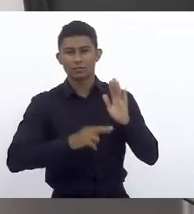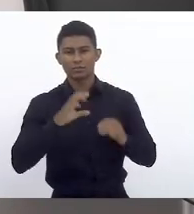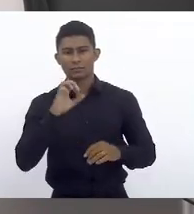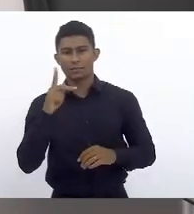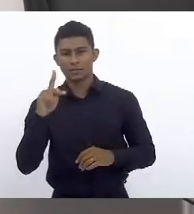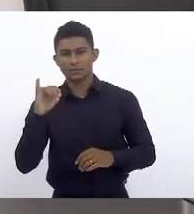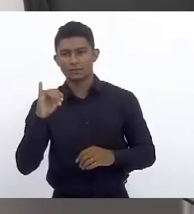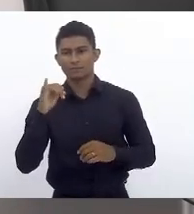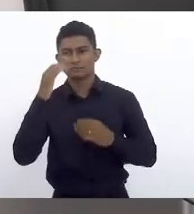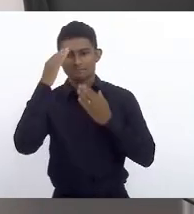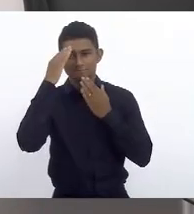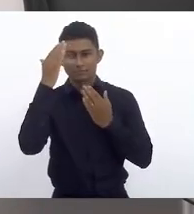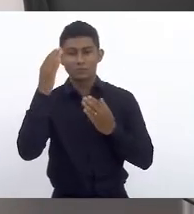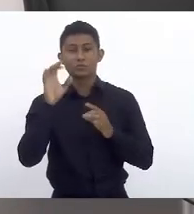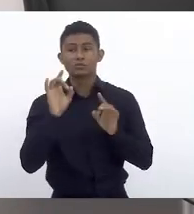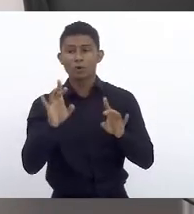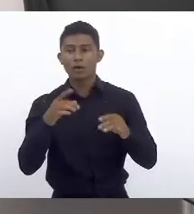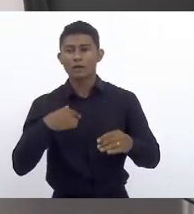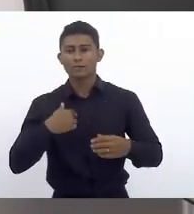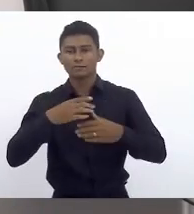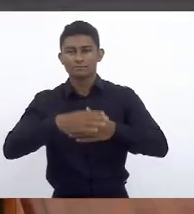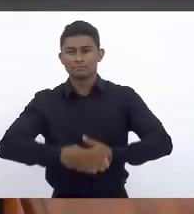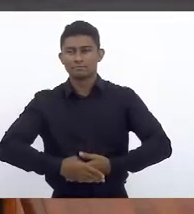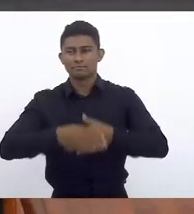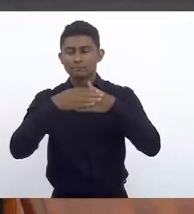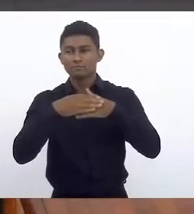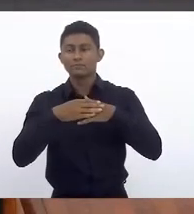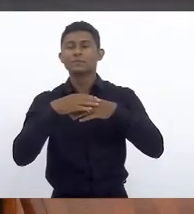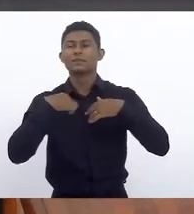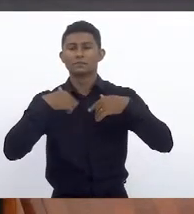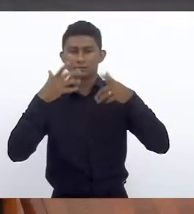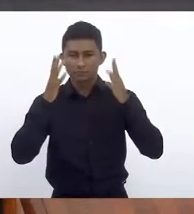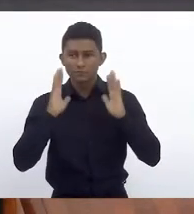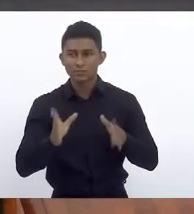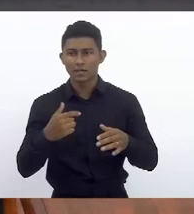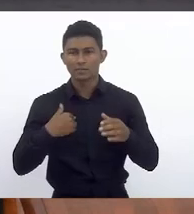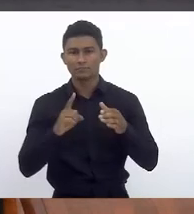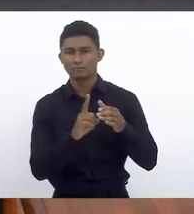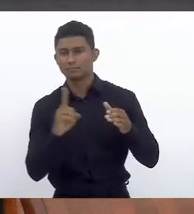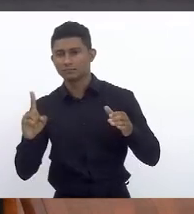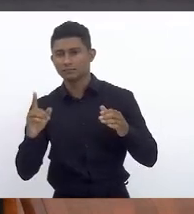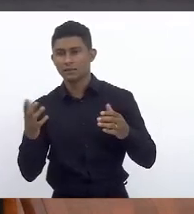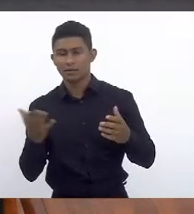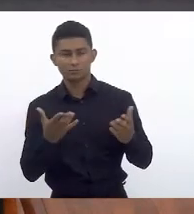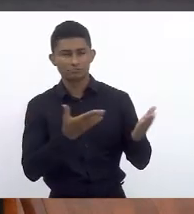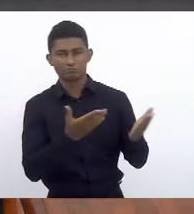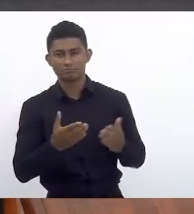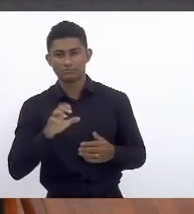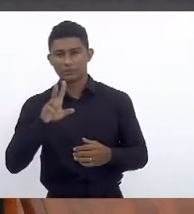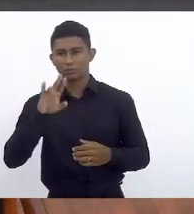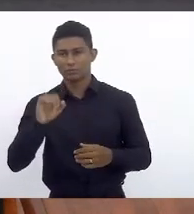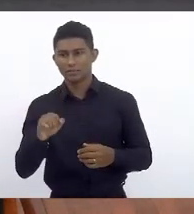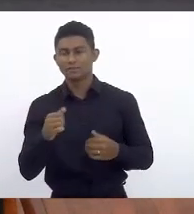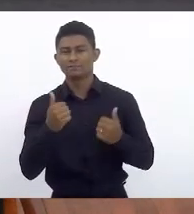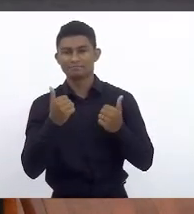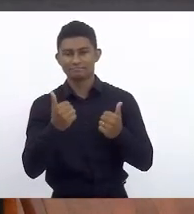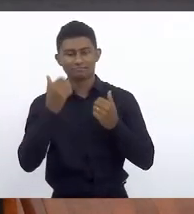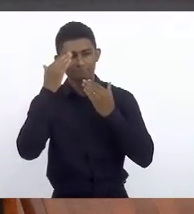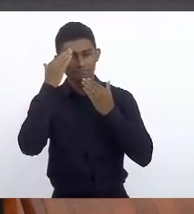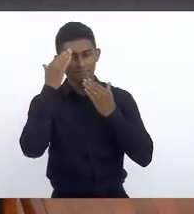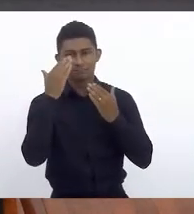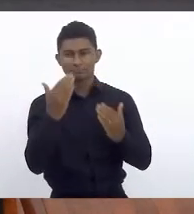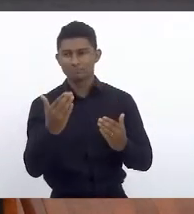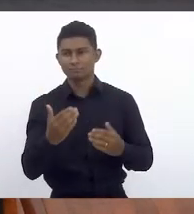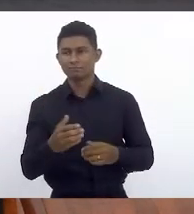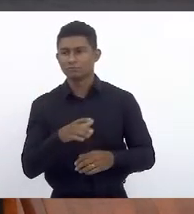obrigado. Eu vim aqui fazer só uma saudação, já estou de saída, vou passar a bola aqui para o nosso Luiz Paulo. Muito obrigado